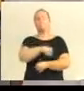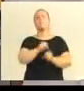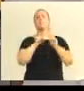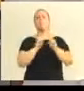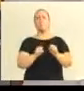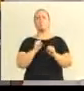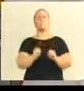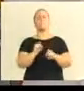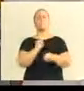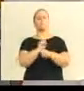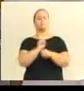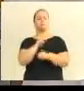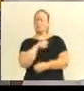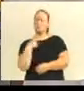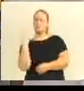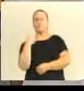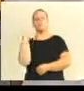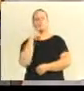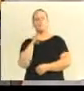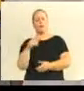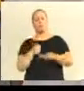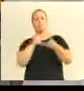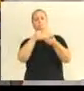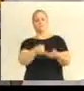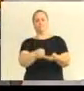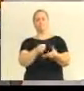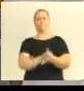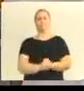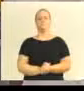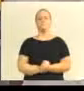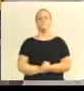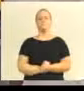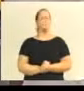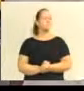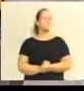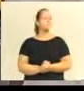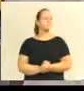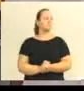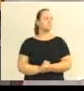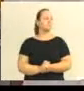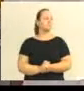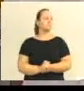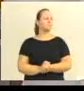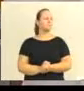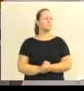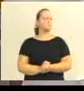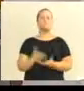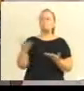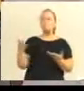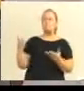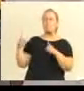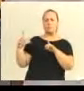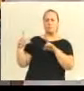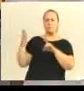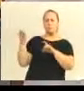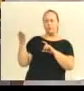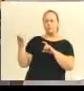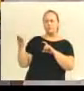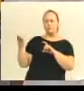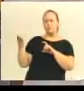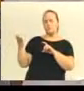nas implicações dessa comunidade eu insisto em verificar se aparecer nas fotos